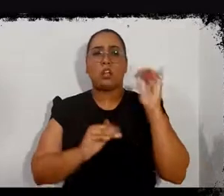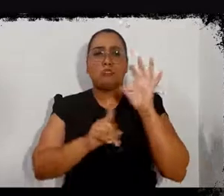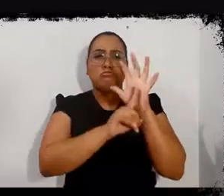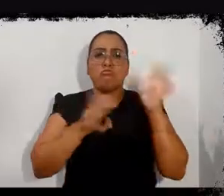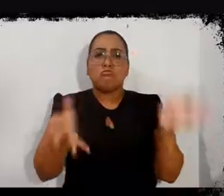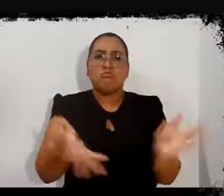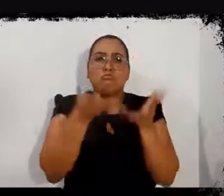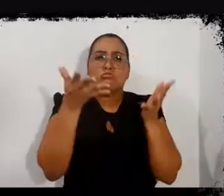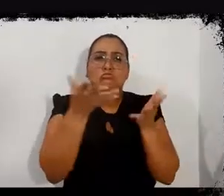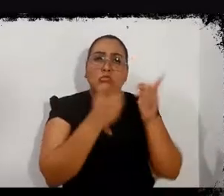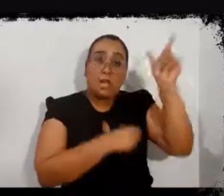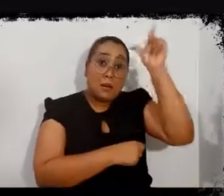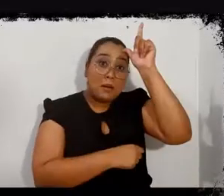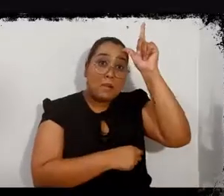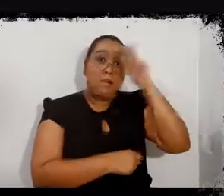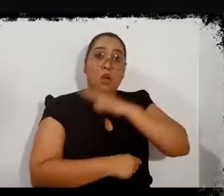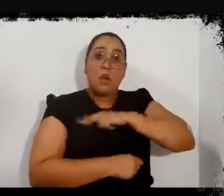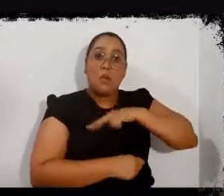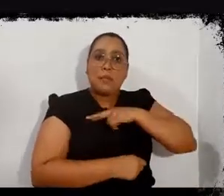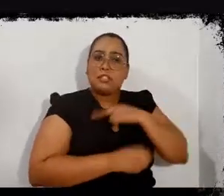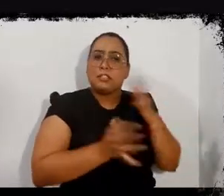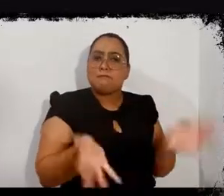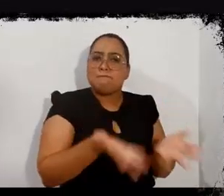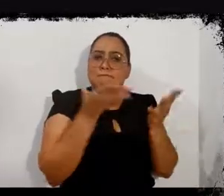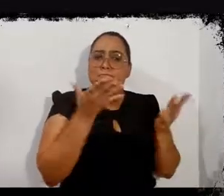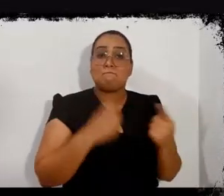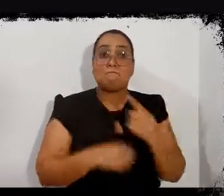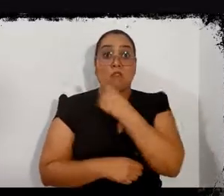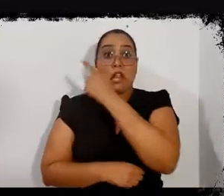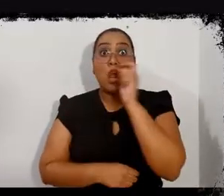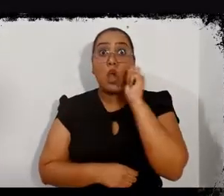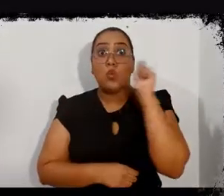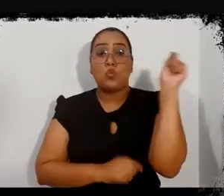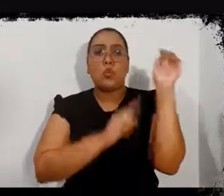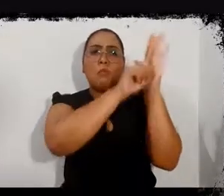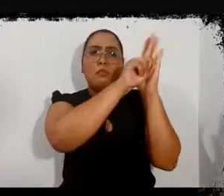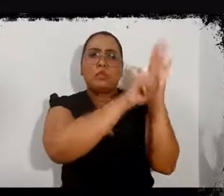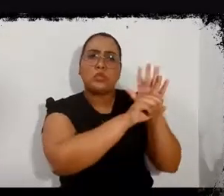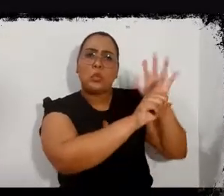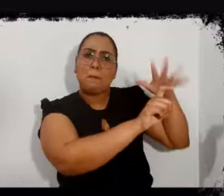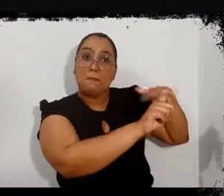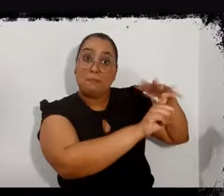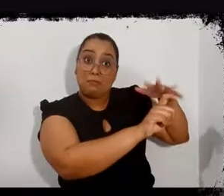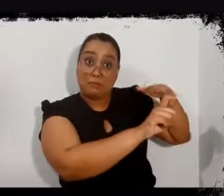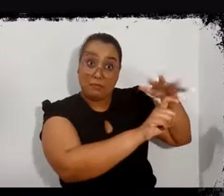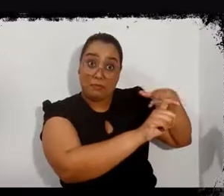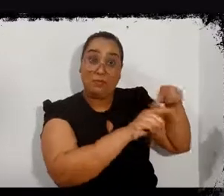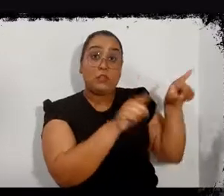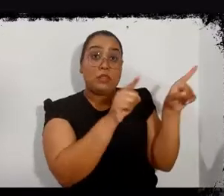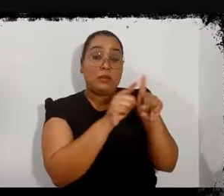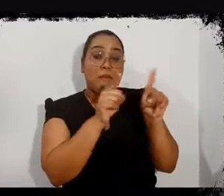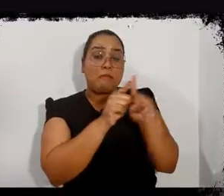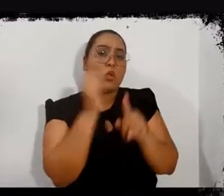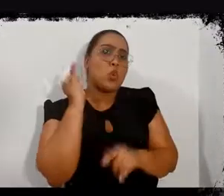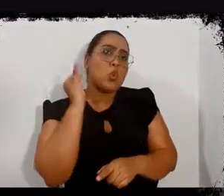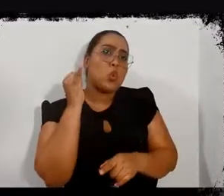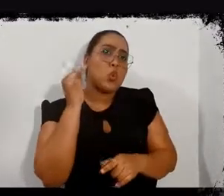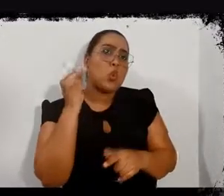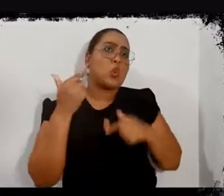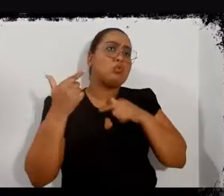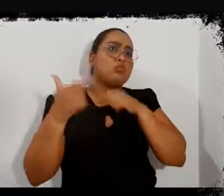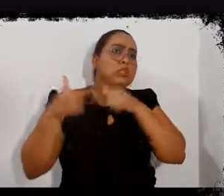romantismo alemão. Herder pesquisou os mitos e os contos tradicionais